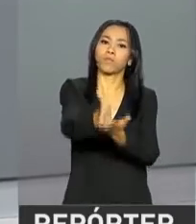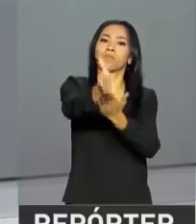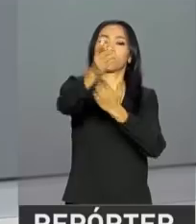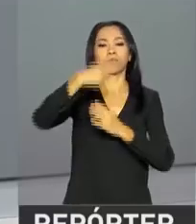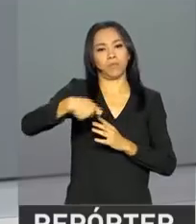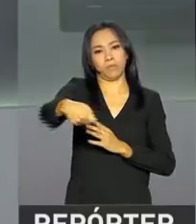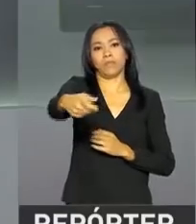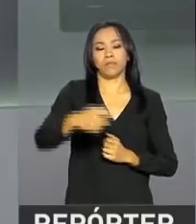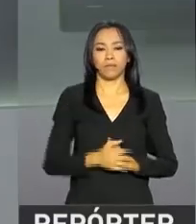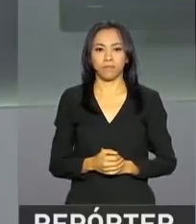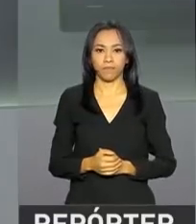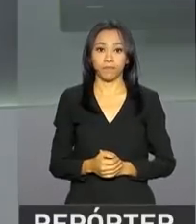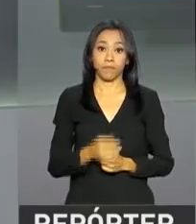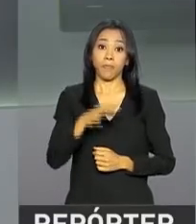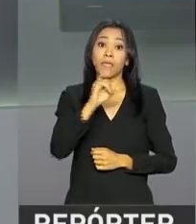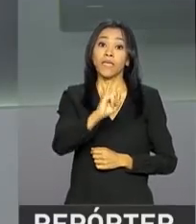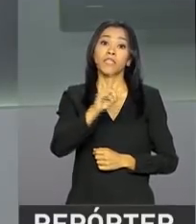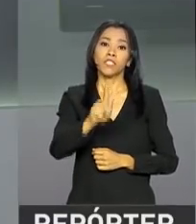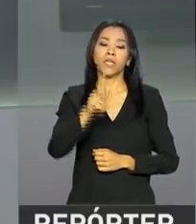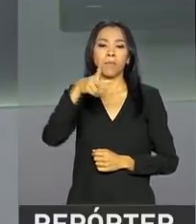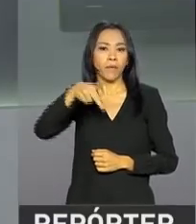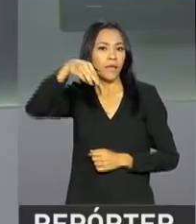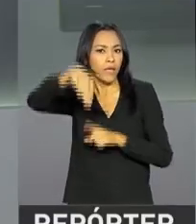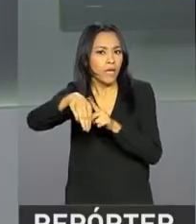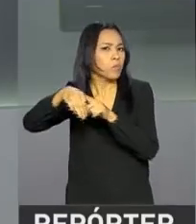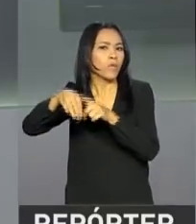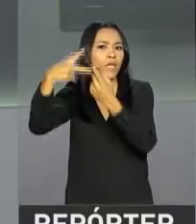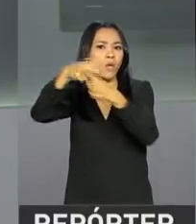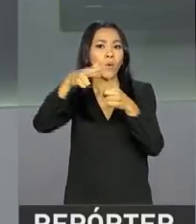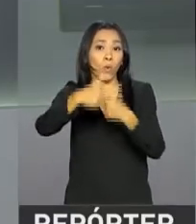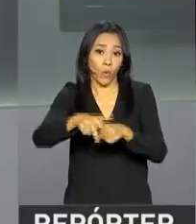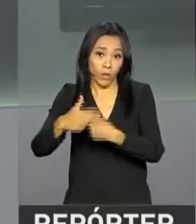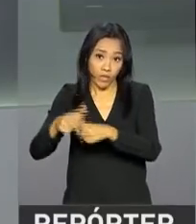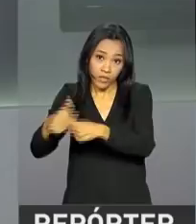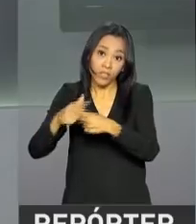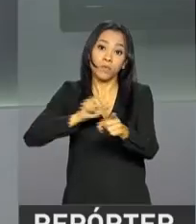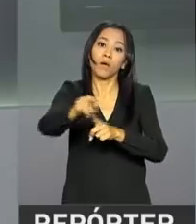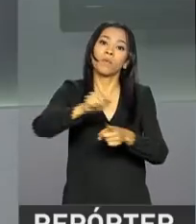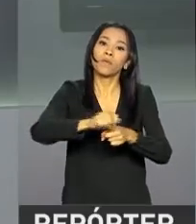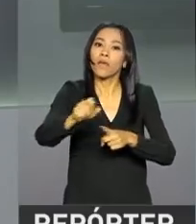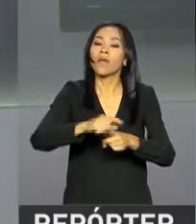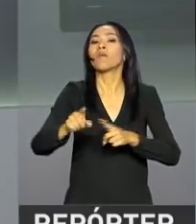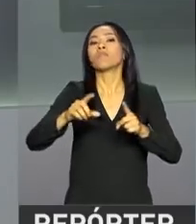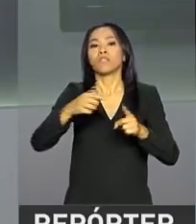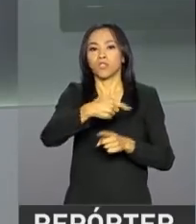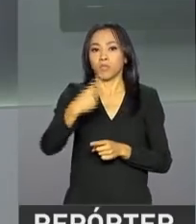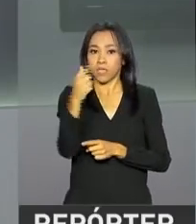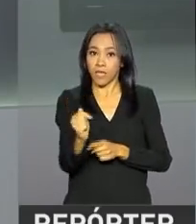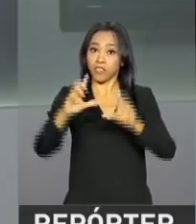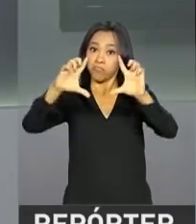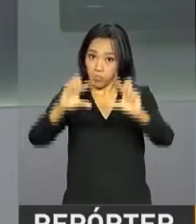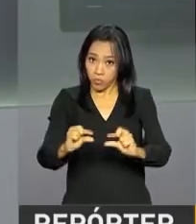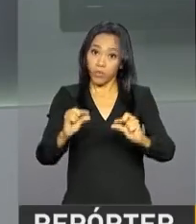meses e o igpm índice que corrige o aluguel termina em 2017 com deflação a variação